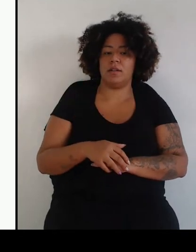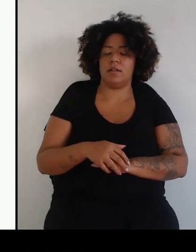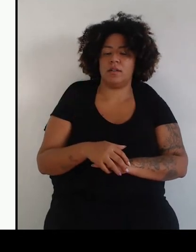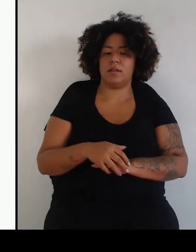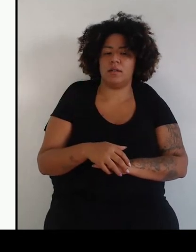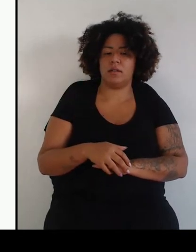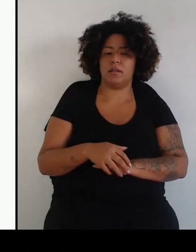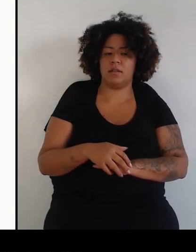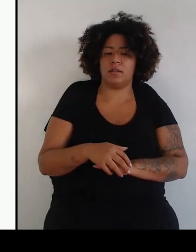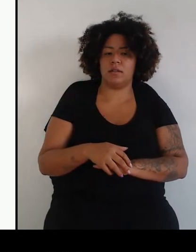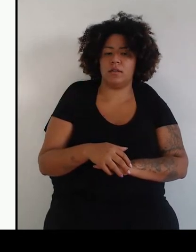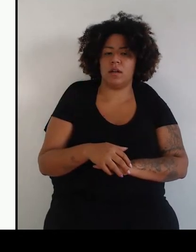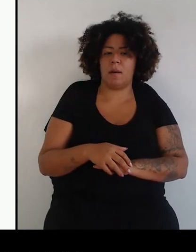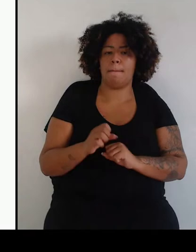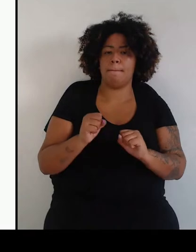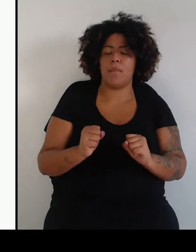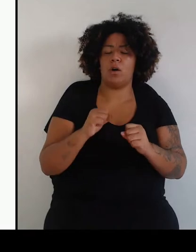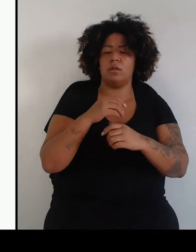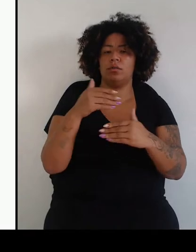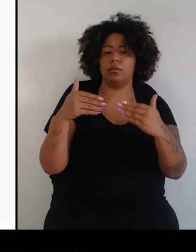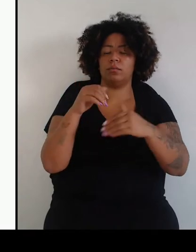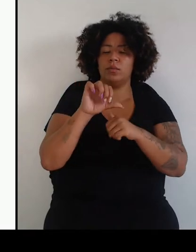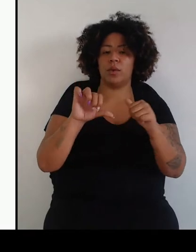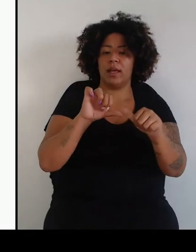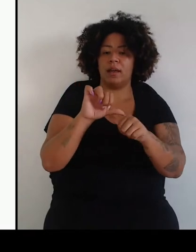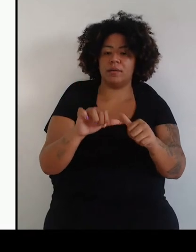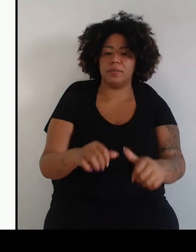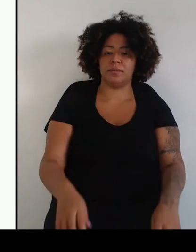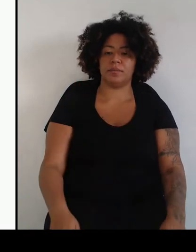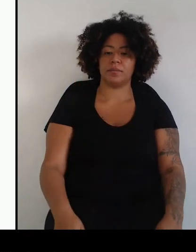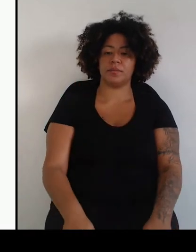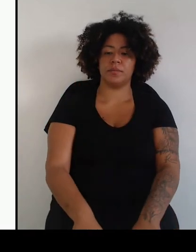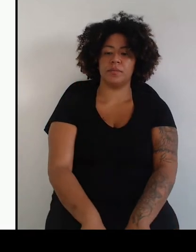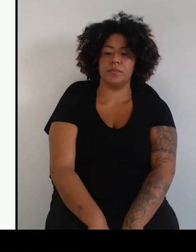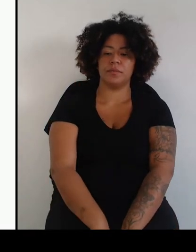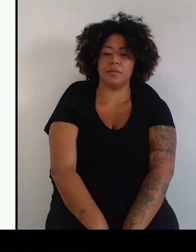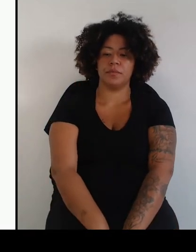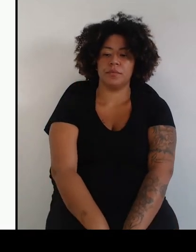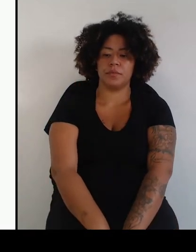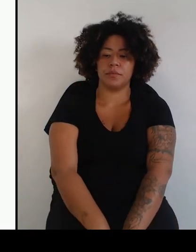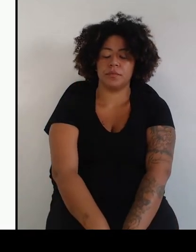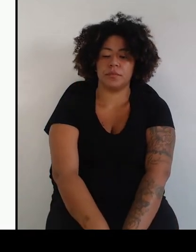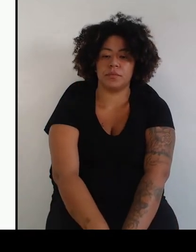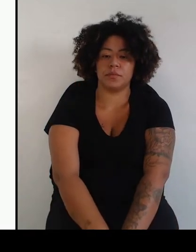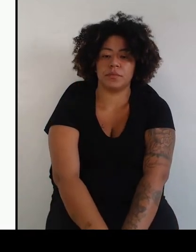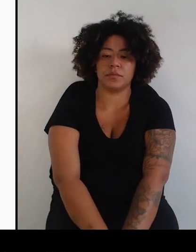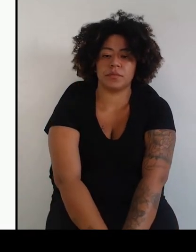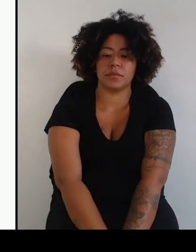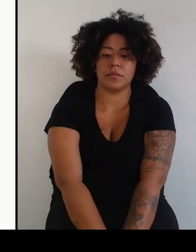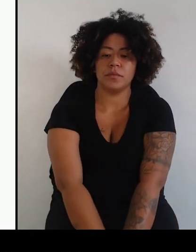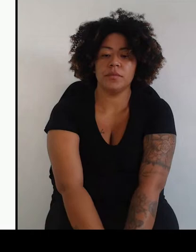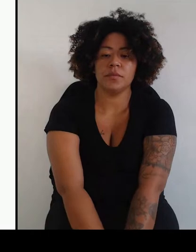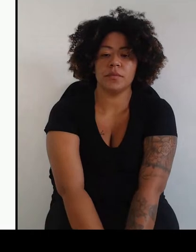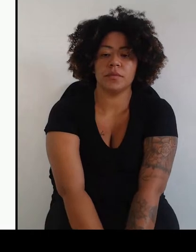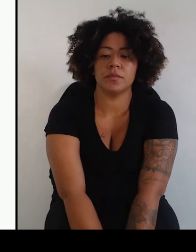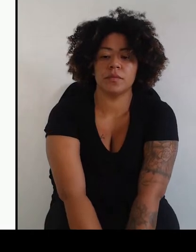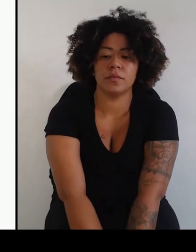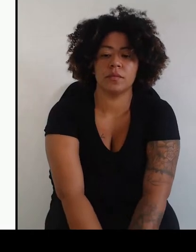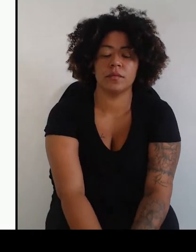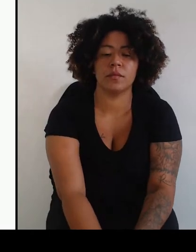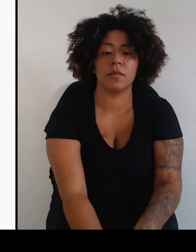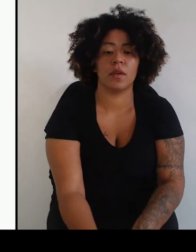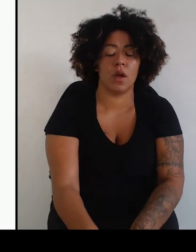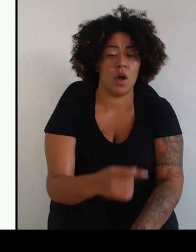passamos ao próximo por favor bom Aqui nós temos então um exemplo de uma obra que foi vista